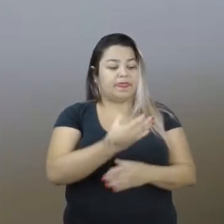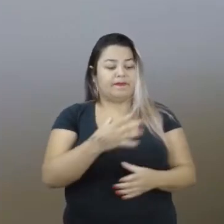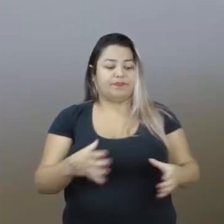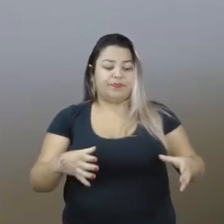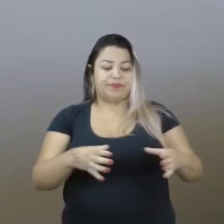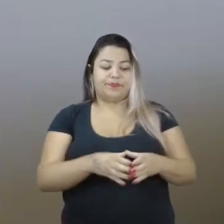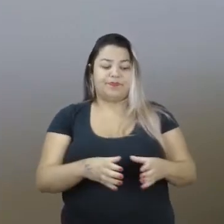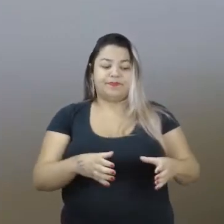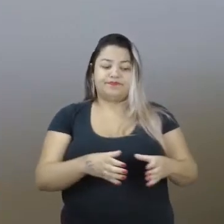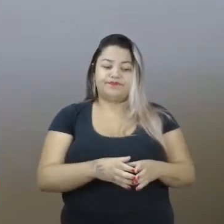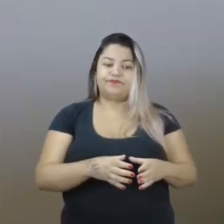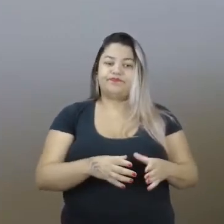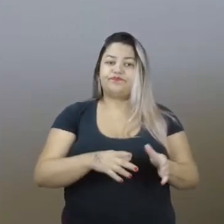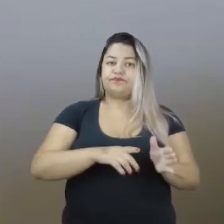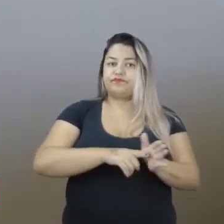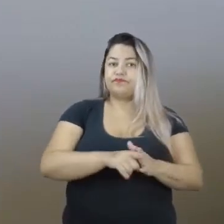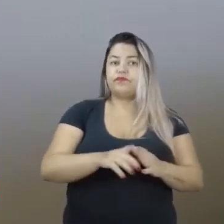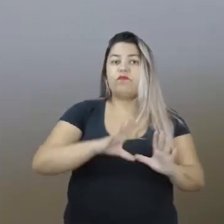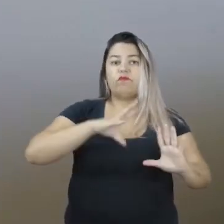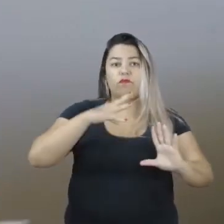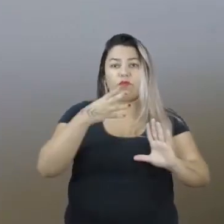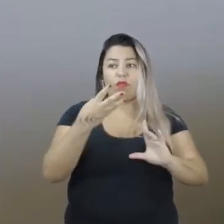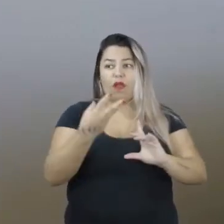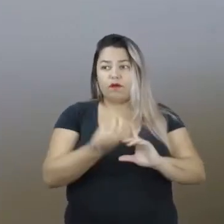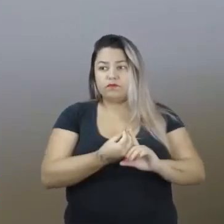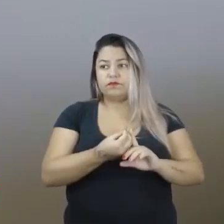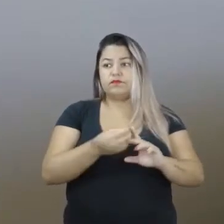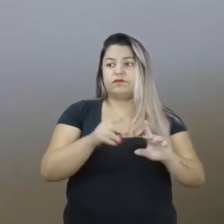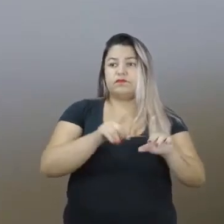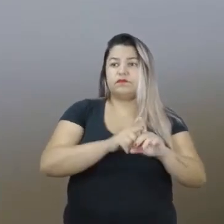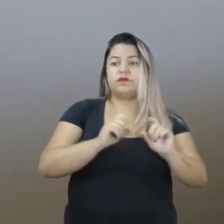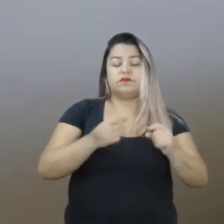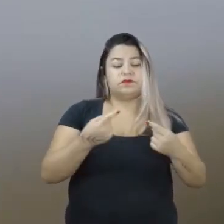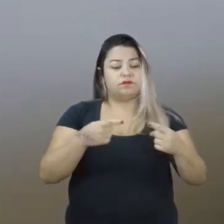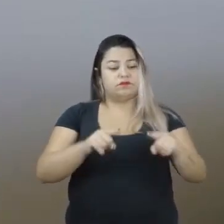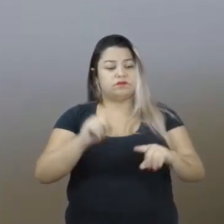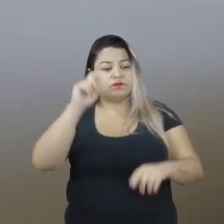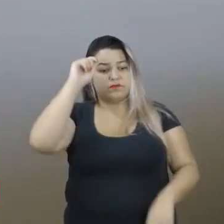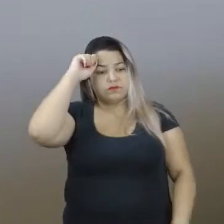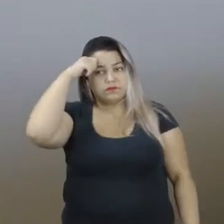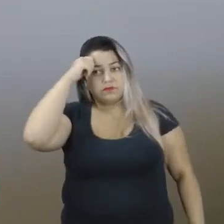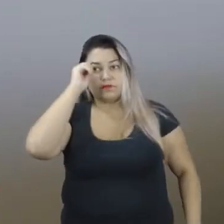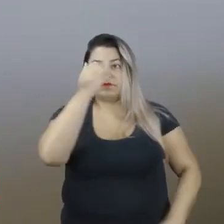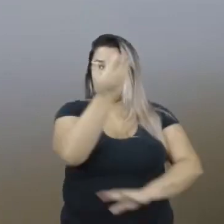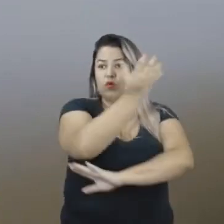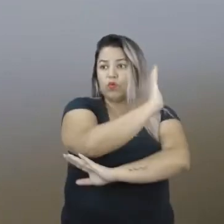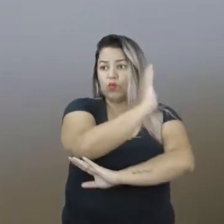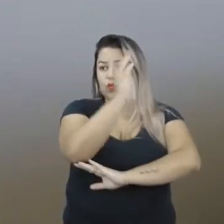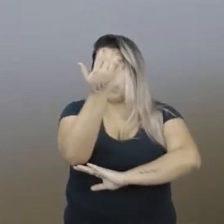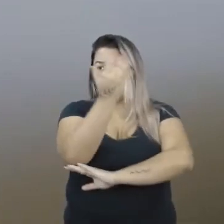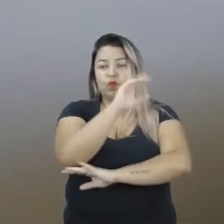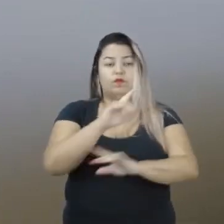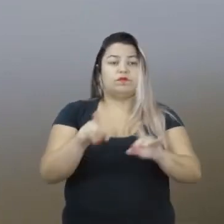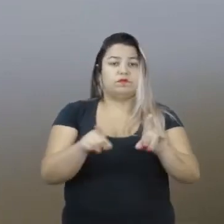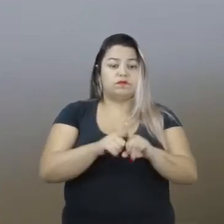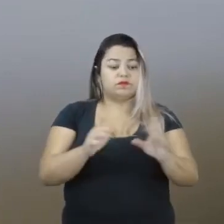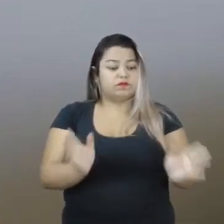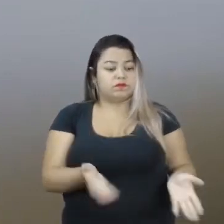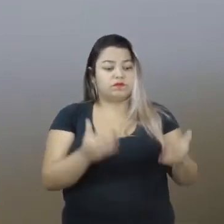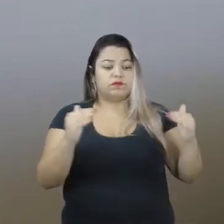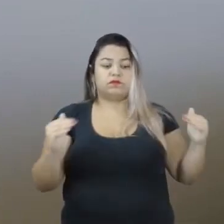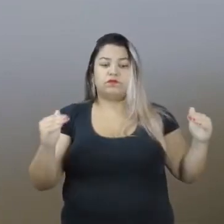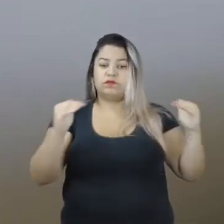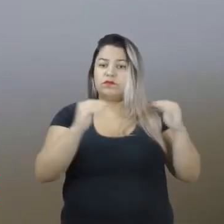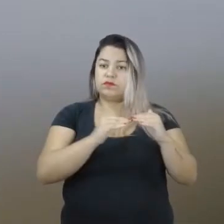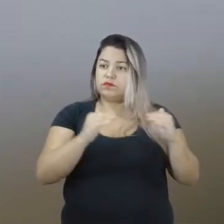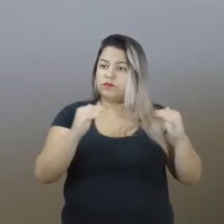de Monitoramento da Amazônia Negra, combate ao racismo ambiental, retomada do Sistema de Promoção da Igualdade